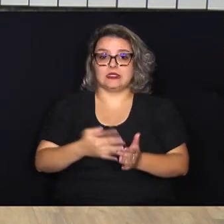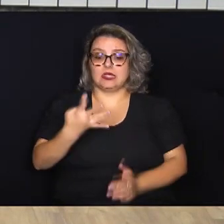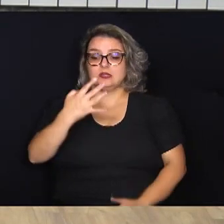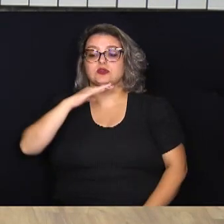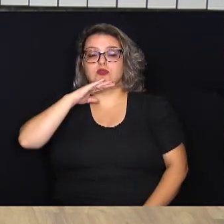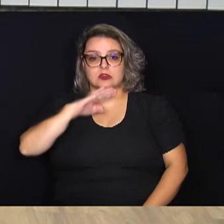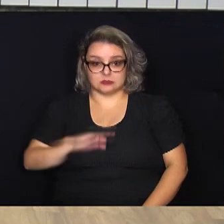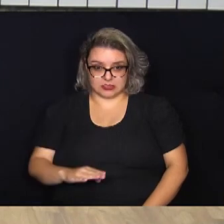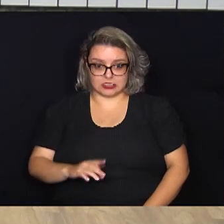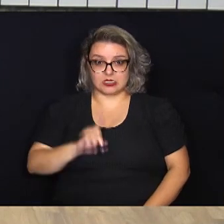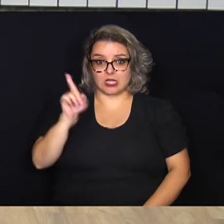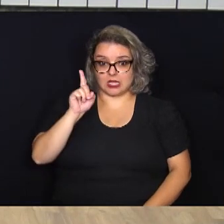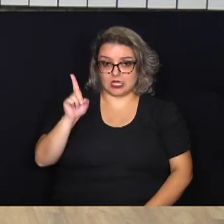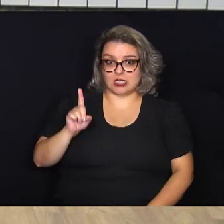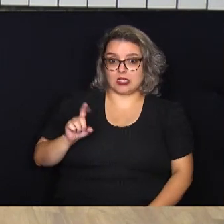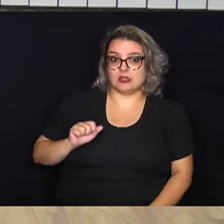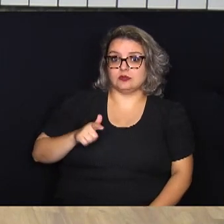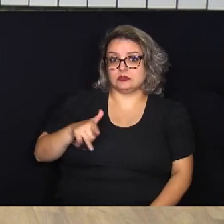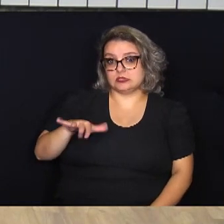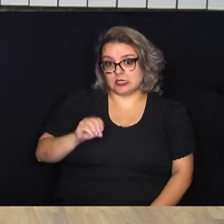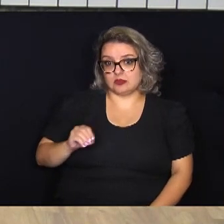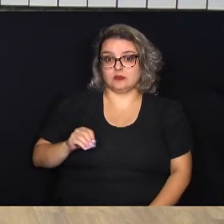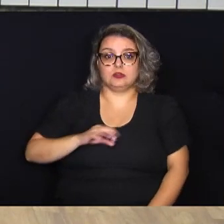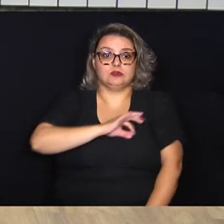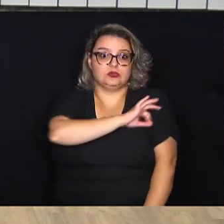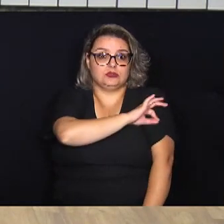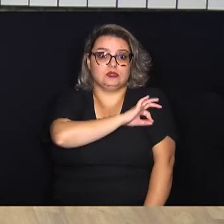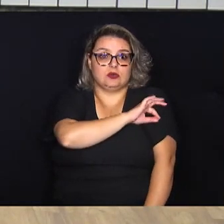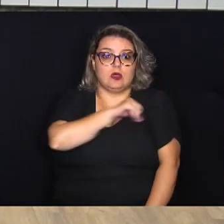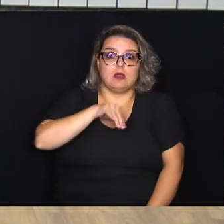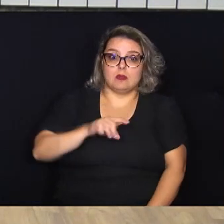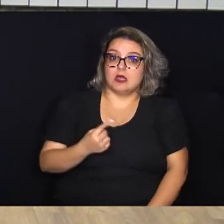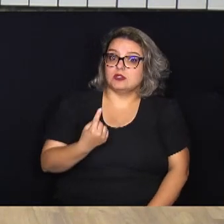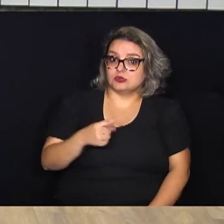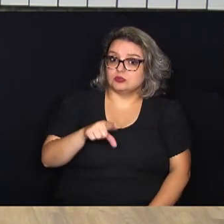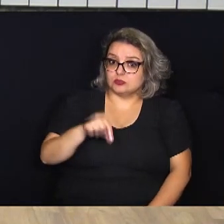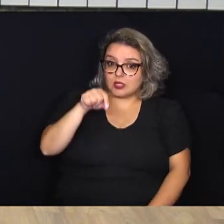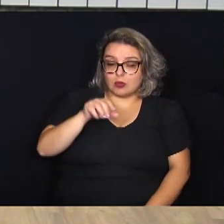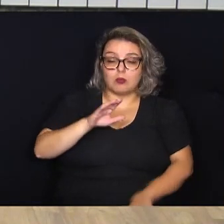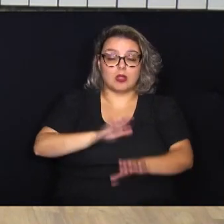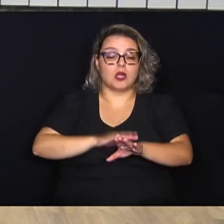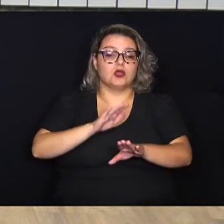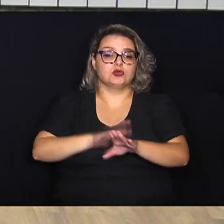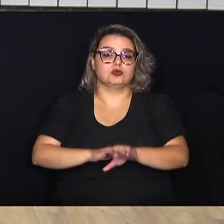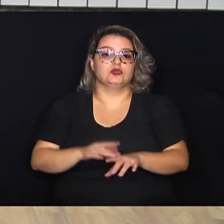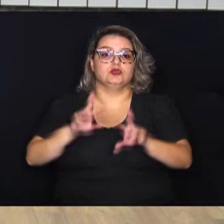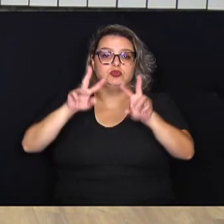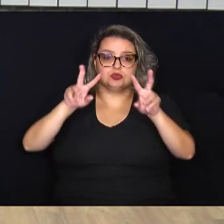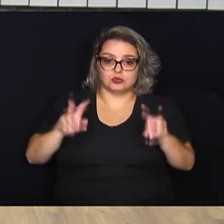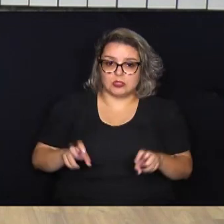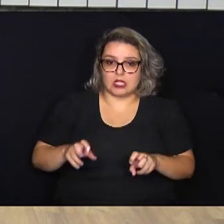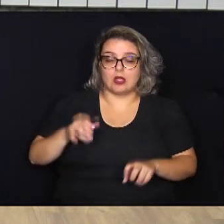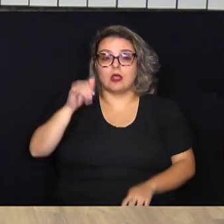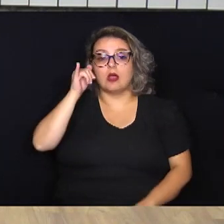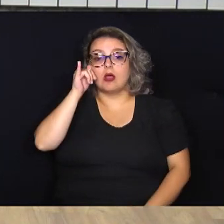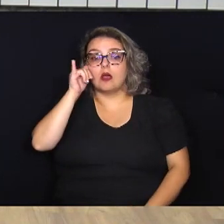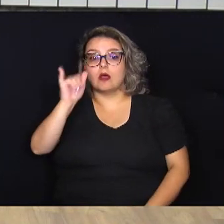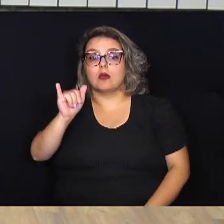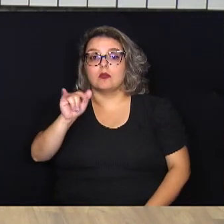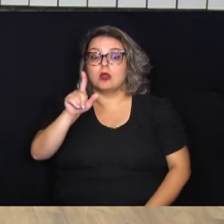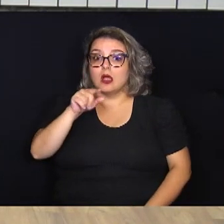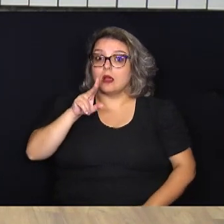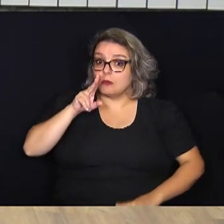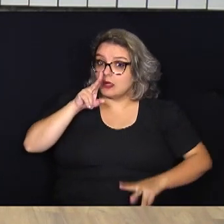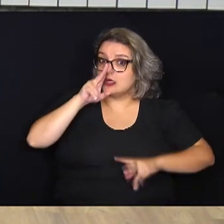tarde, lá no saguão da Prefeitura, mais uma opção. É uma atividade com o tema Prevenção é para os